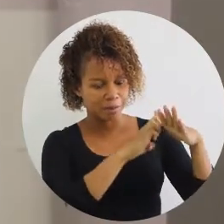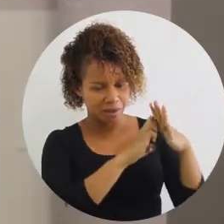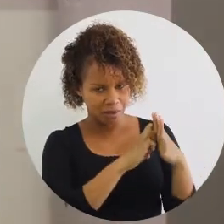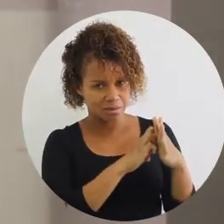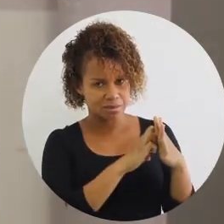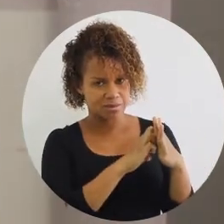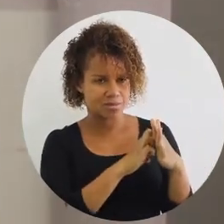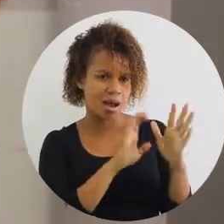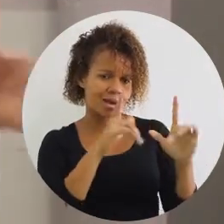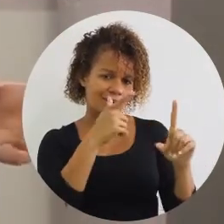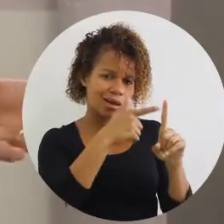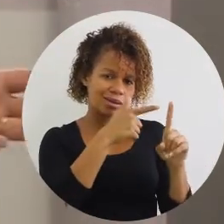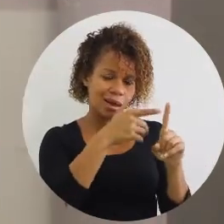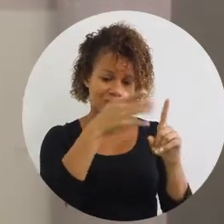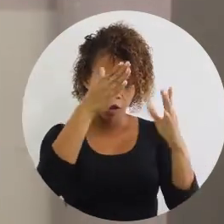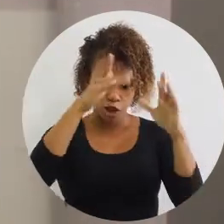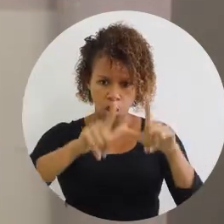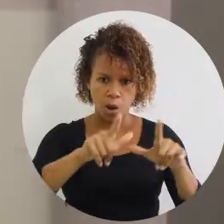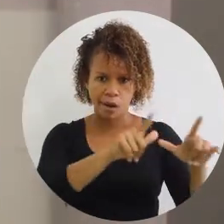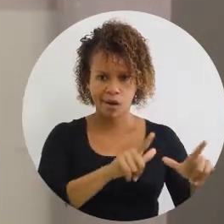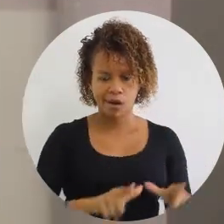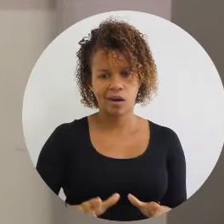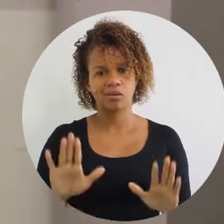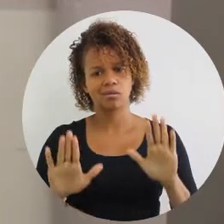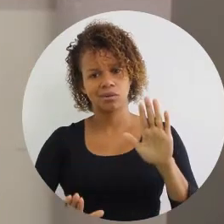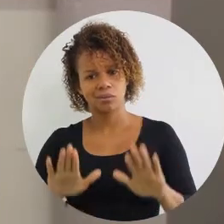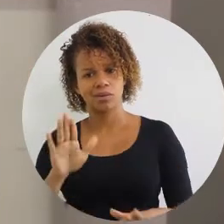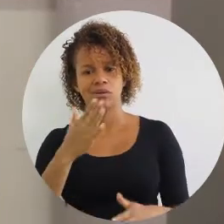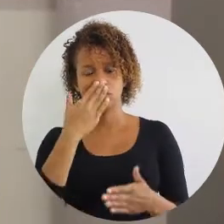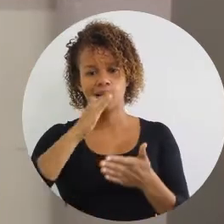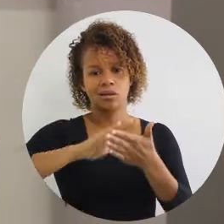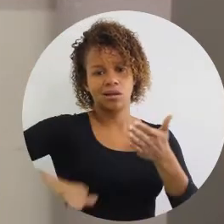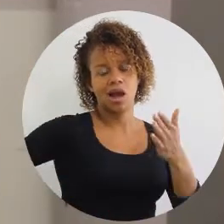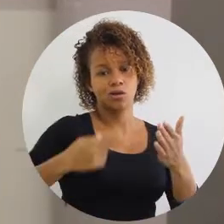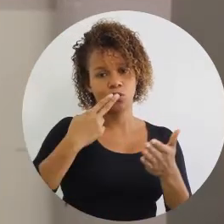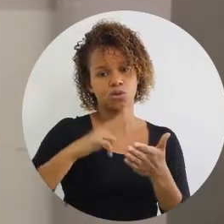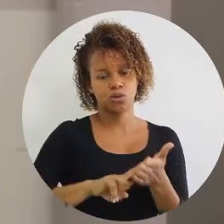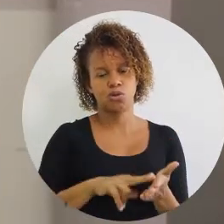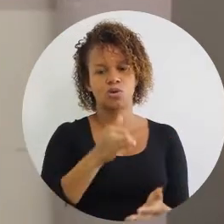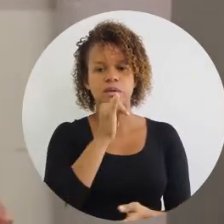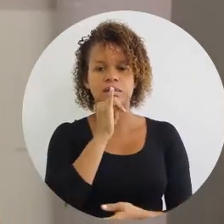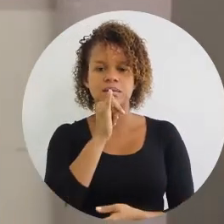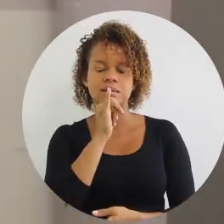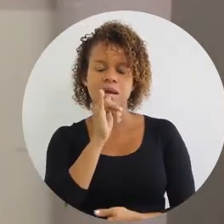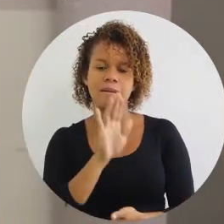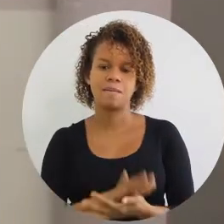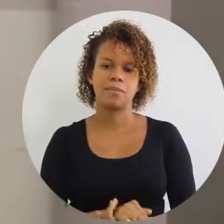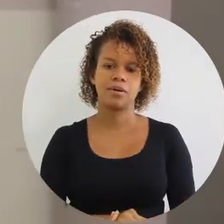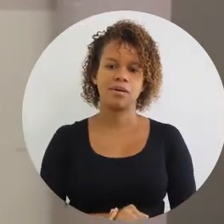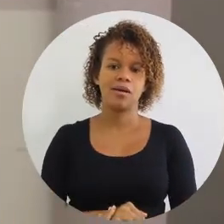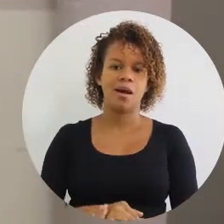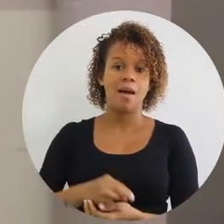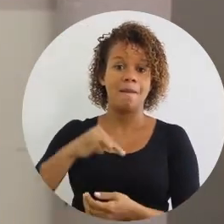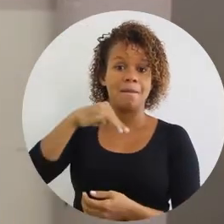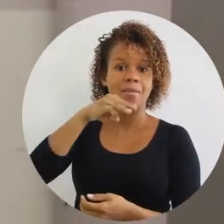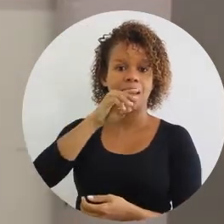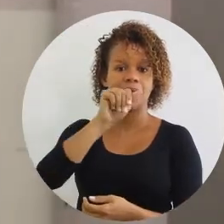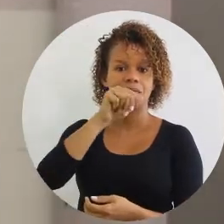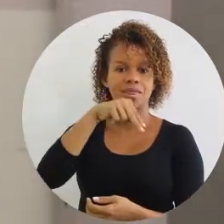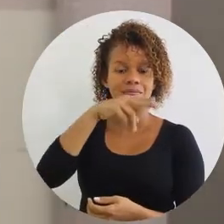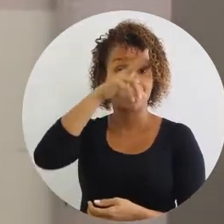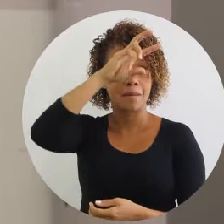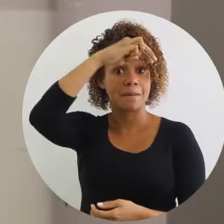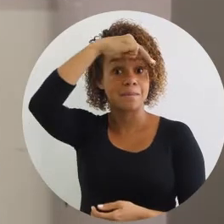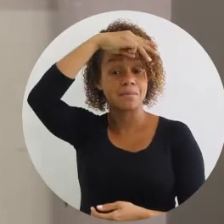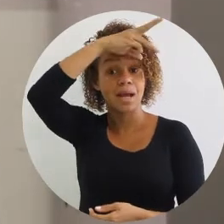em determinados locais ganham determinadas isenções, como por exemplo na Zona Franca de Manaus, em áreas